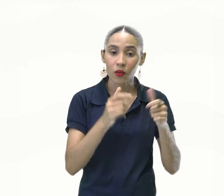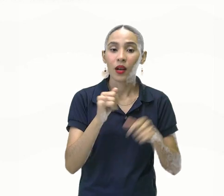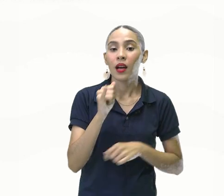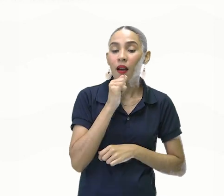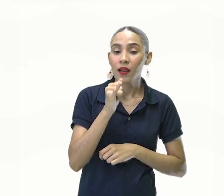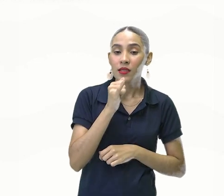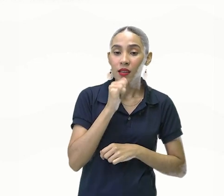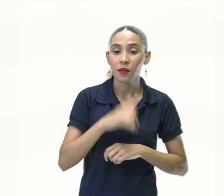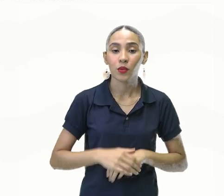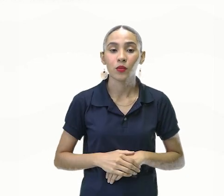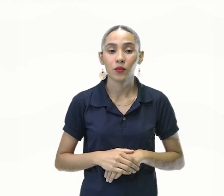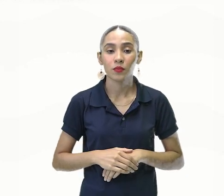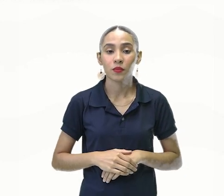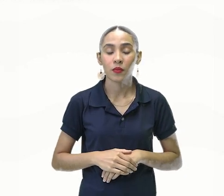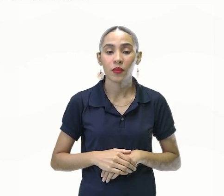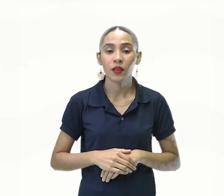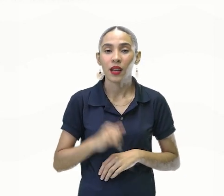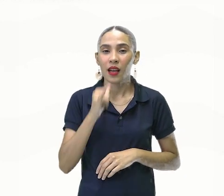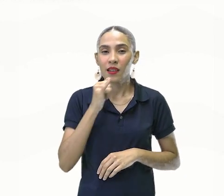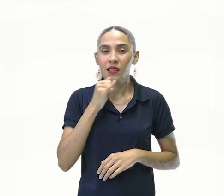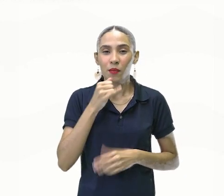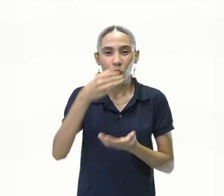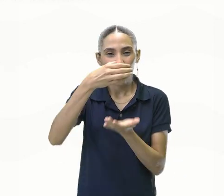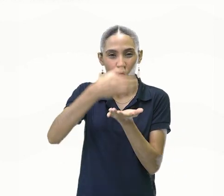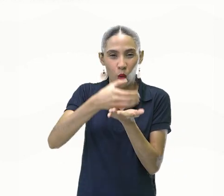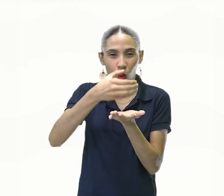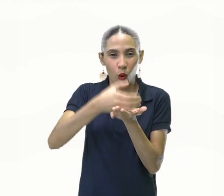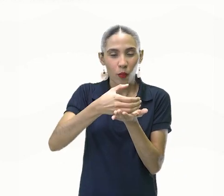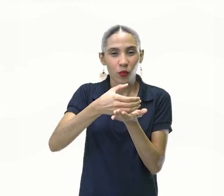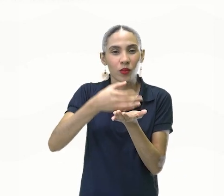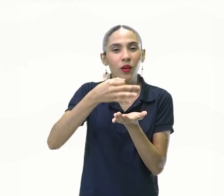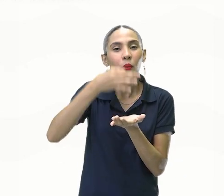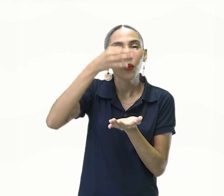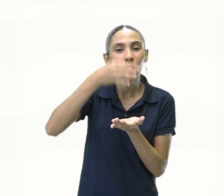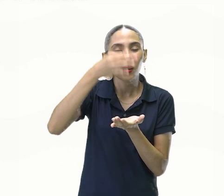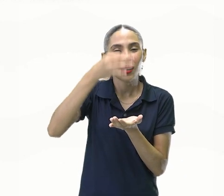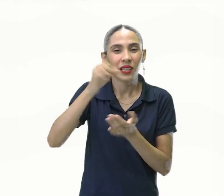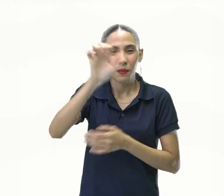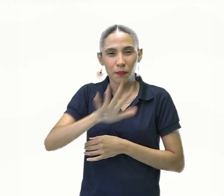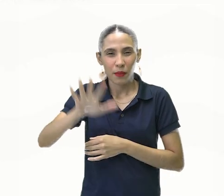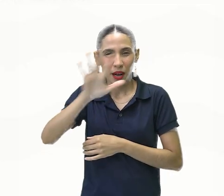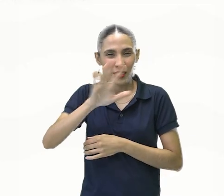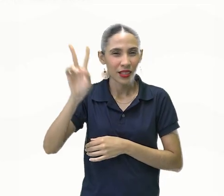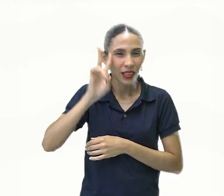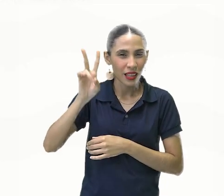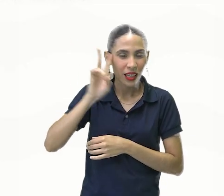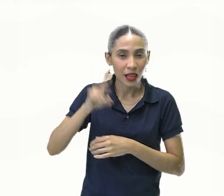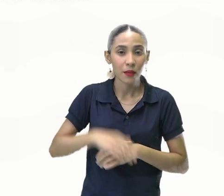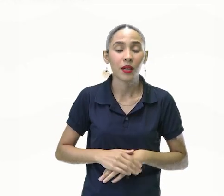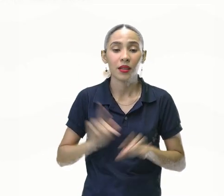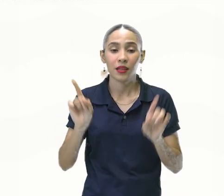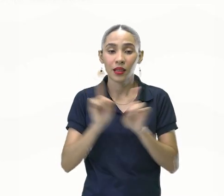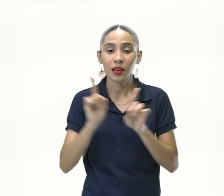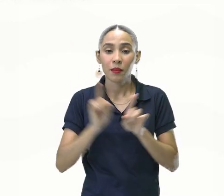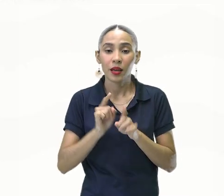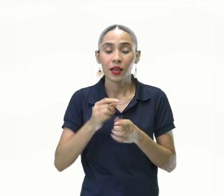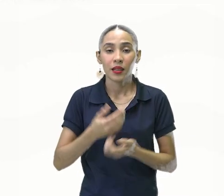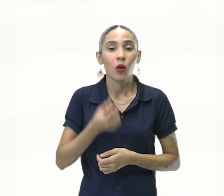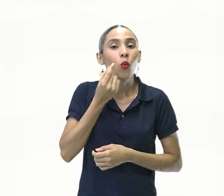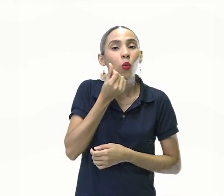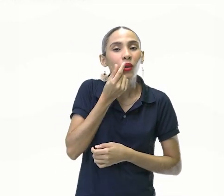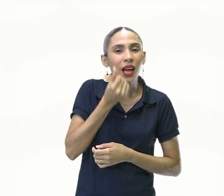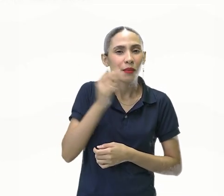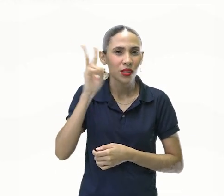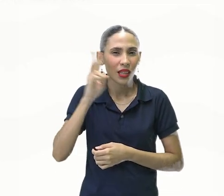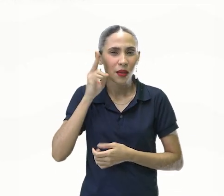direção. Exemplo do cotidiano: o canudo que parece quebrado, como nós vimos lá com a Cecília, como nós